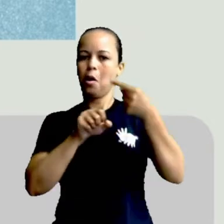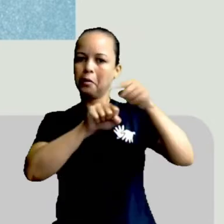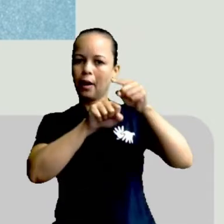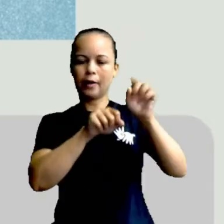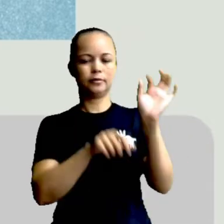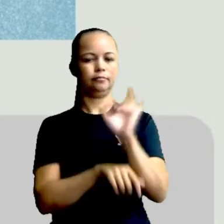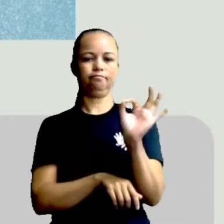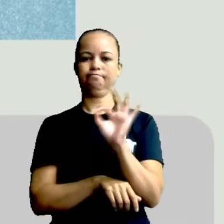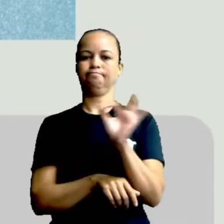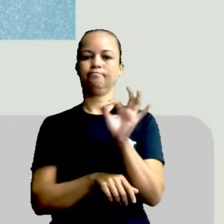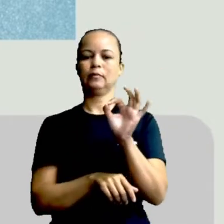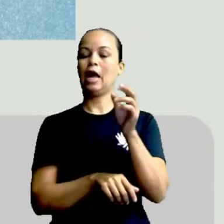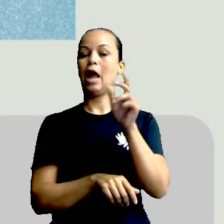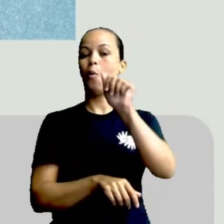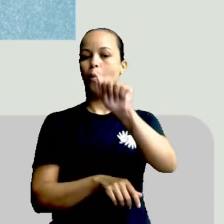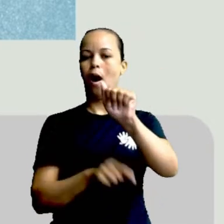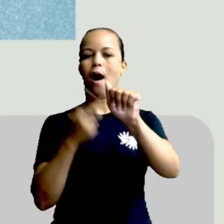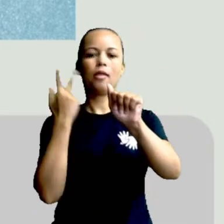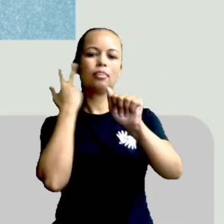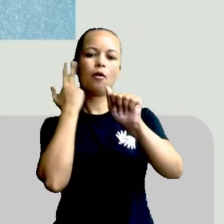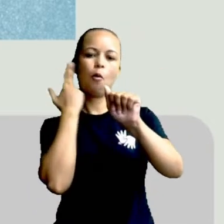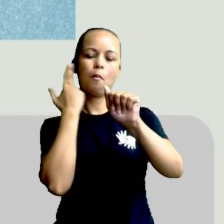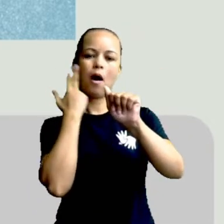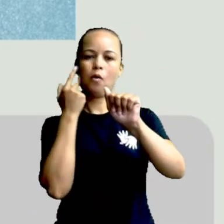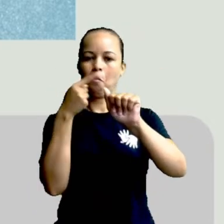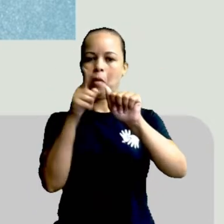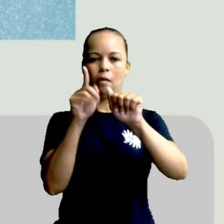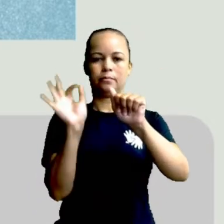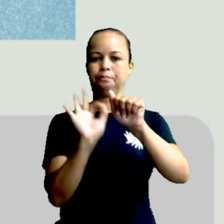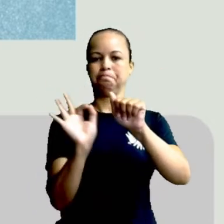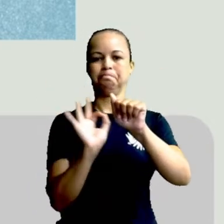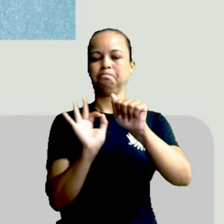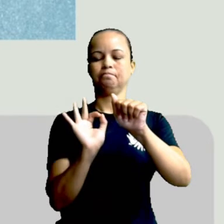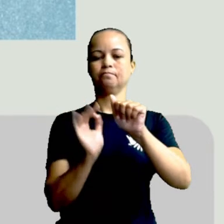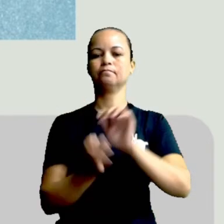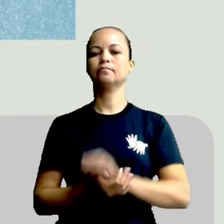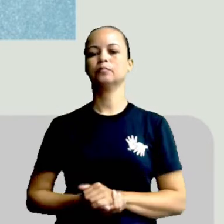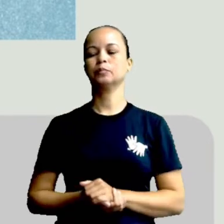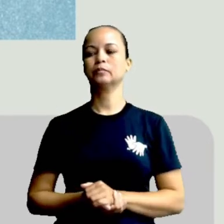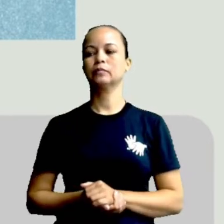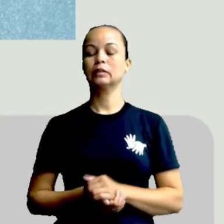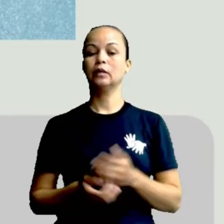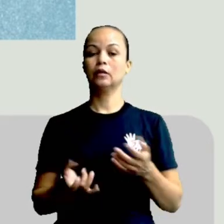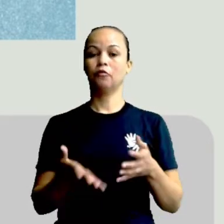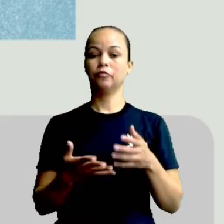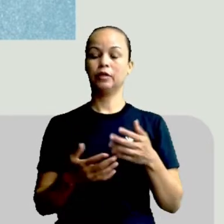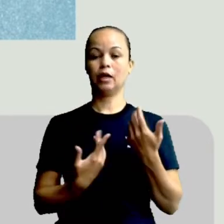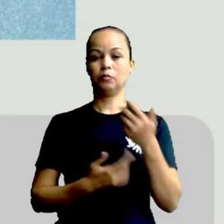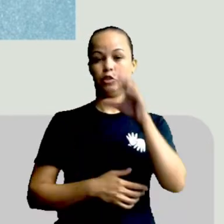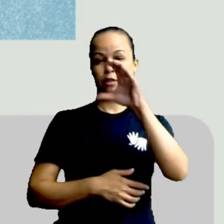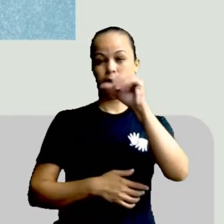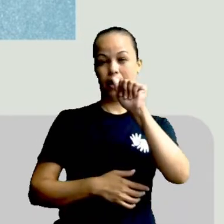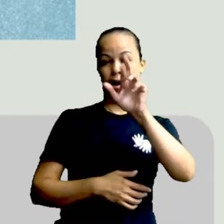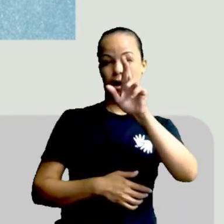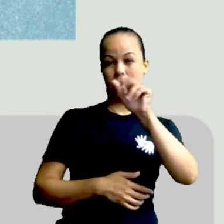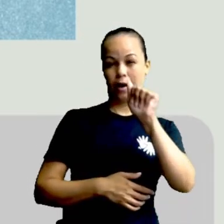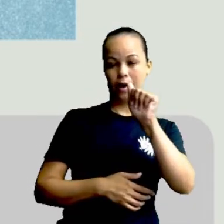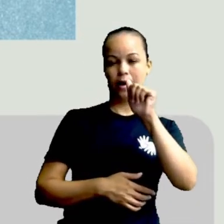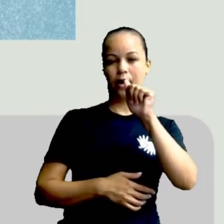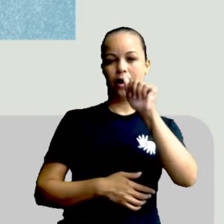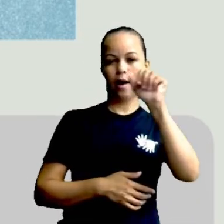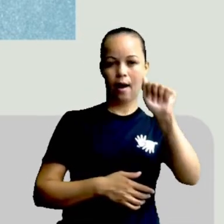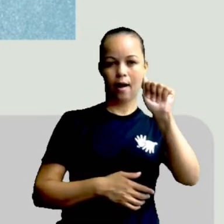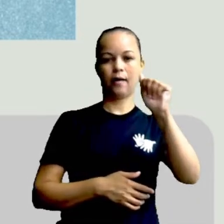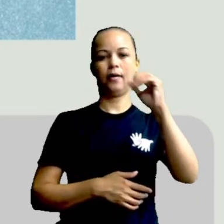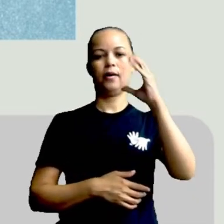tem encontramos aí o ar esse a vai ser sempre Não Tem crase certo ficamos cara a cara na festa de